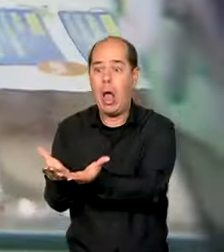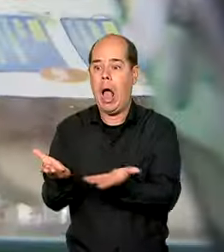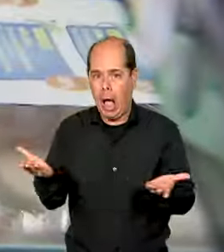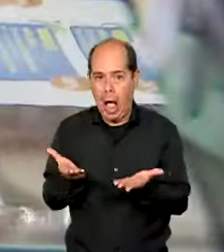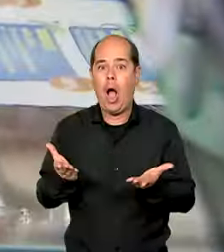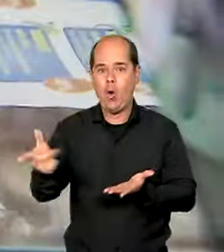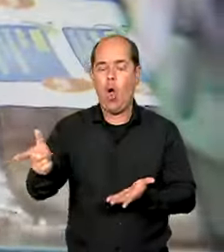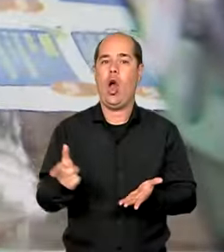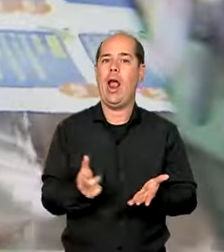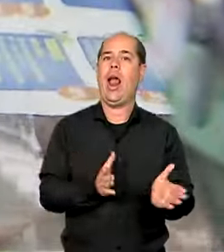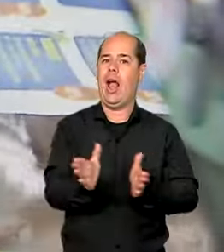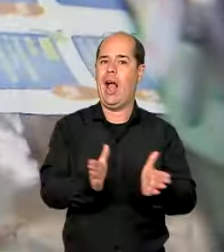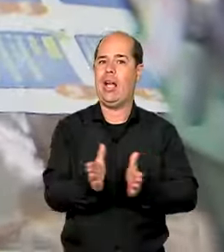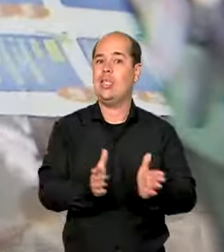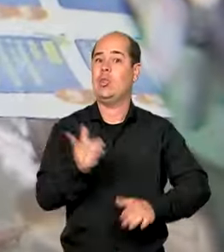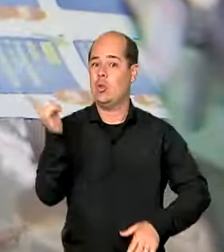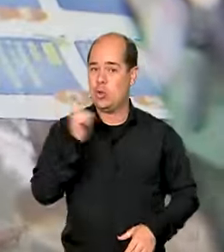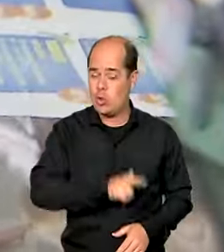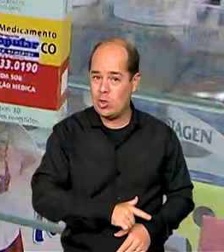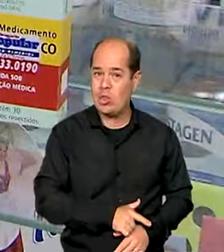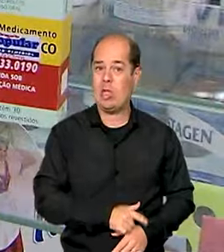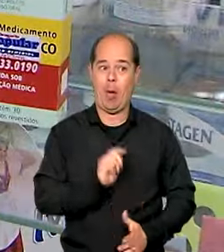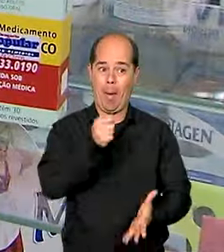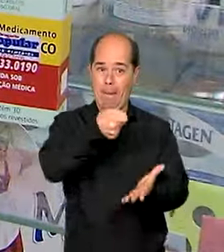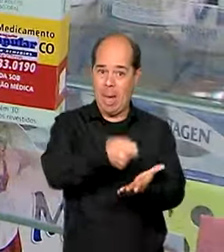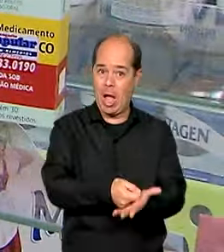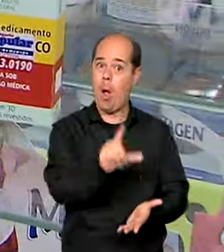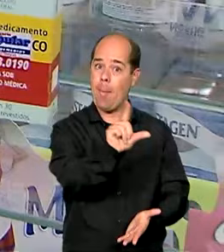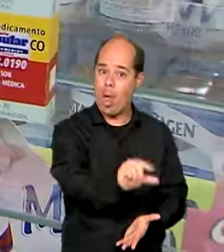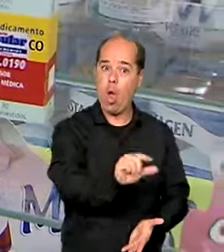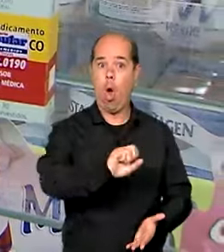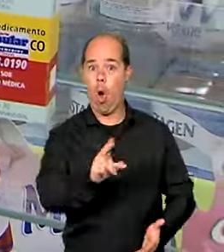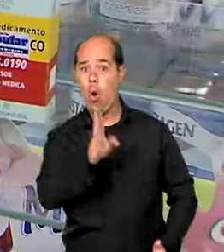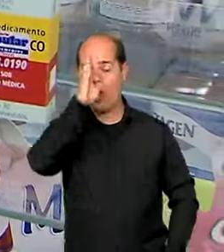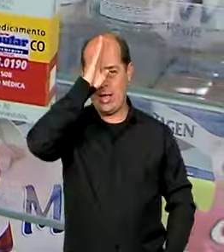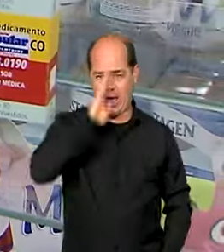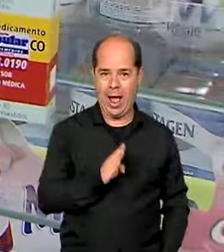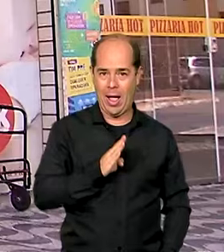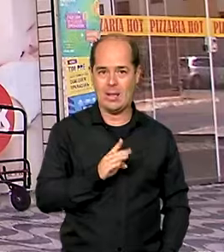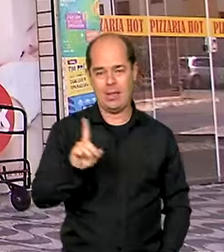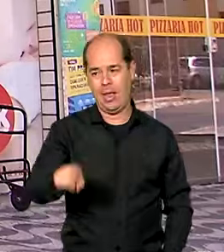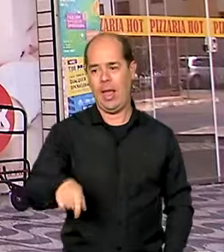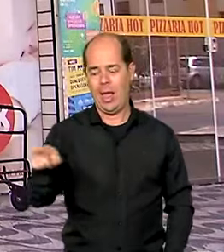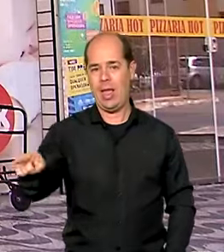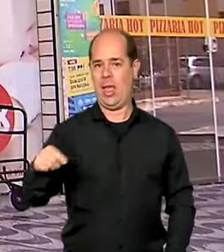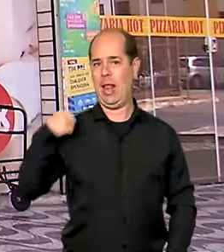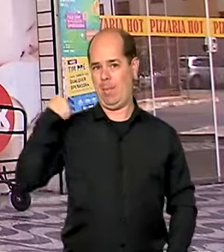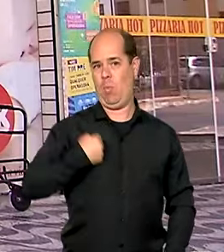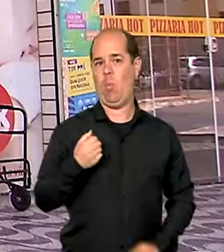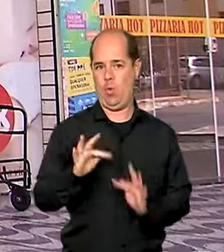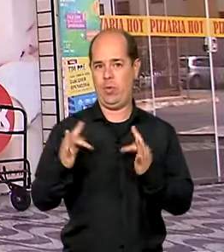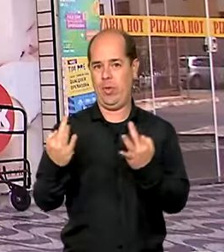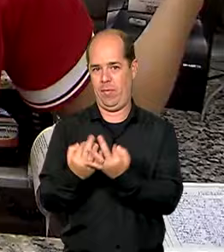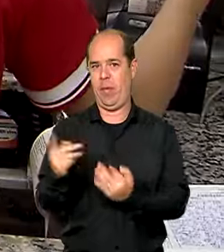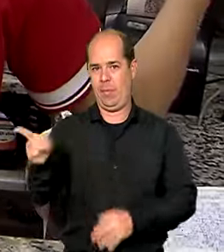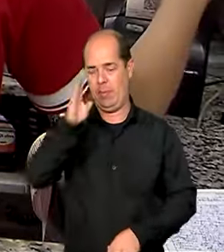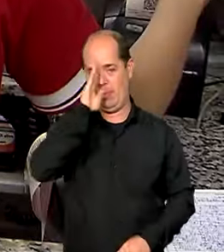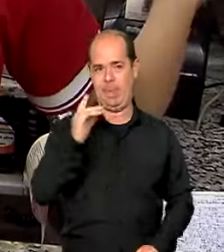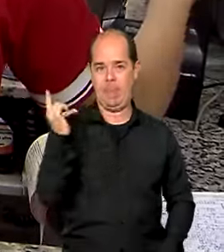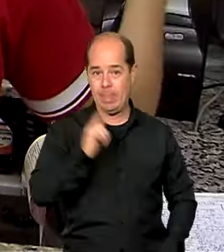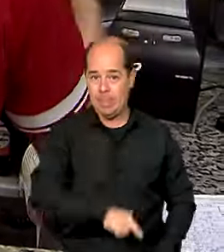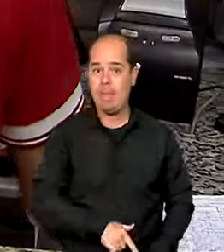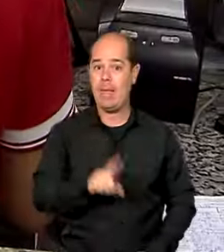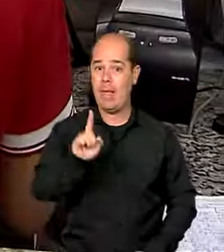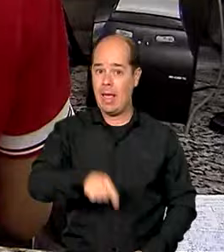custo reduzido ou de graça, no caso dos beneficiários do Bolsa Família. É um aumento de quase 9% em relação ao